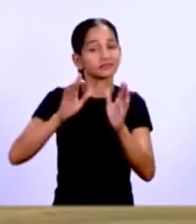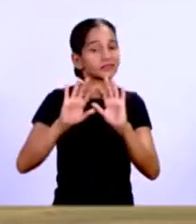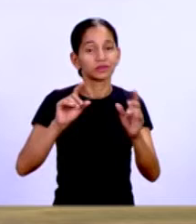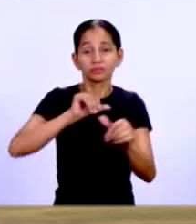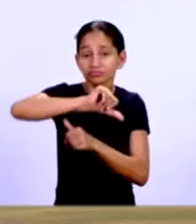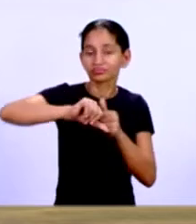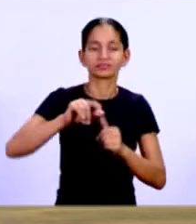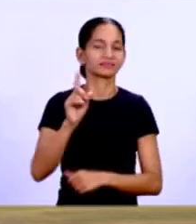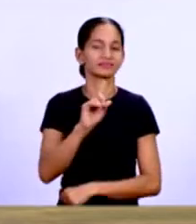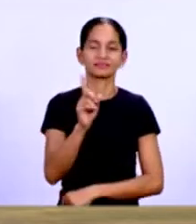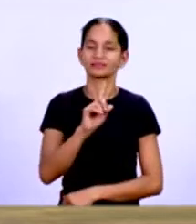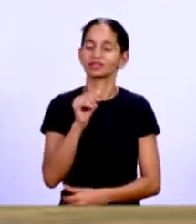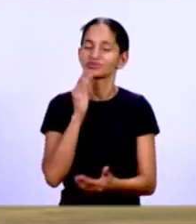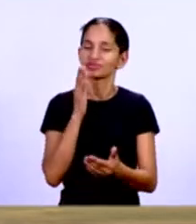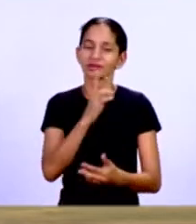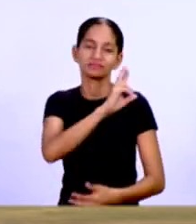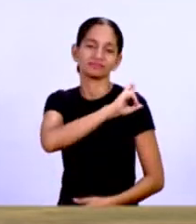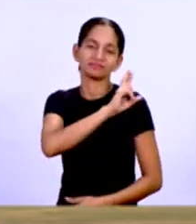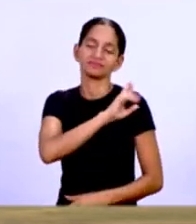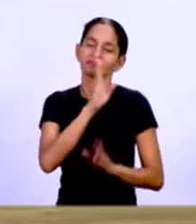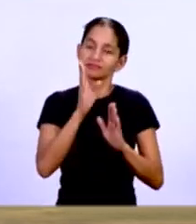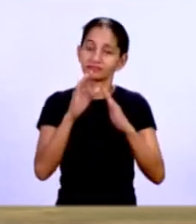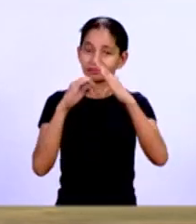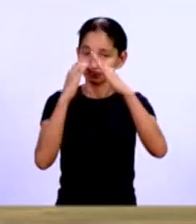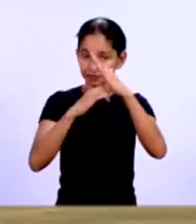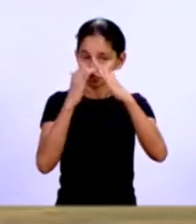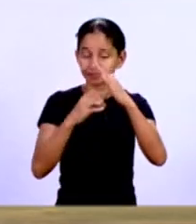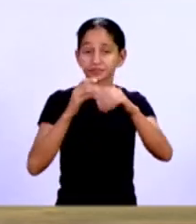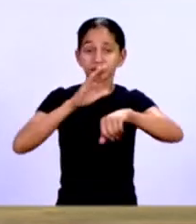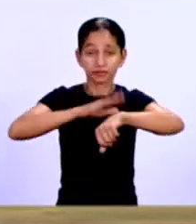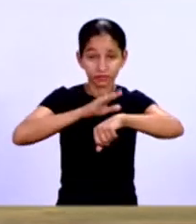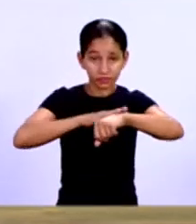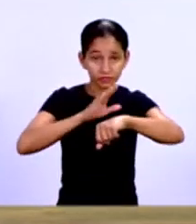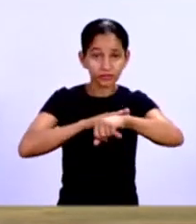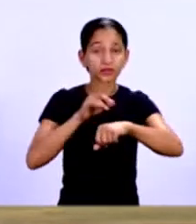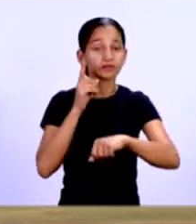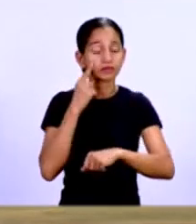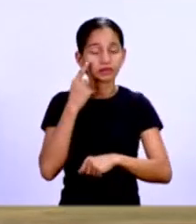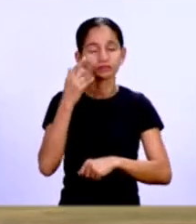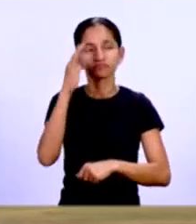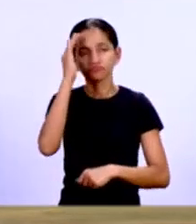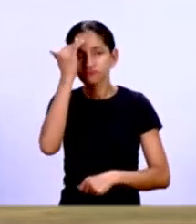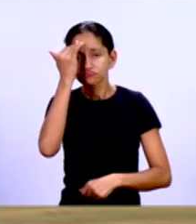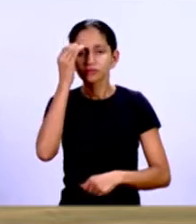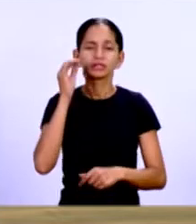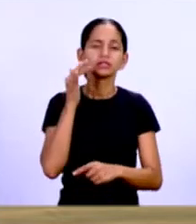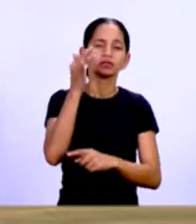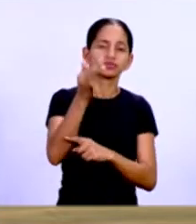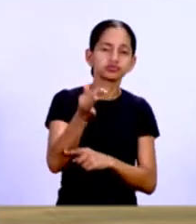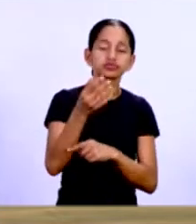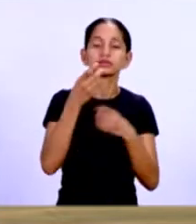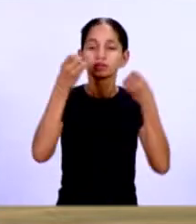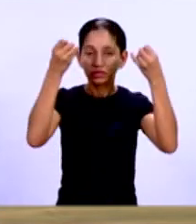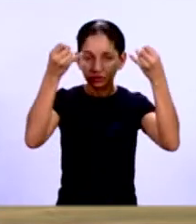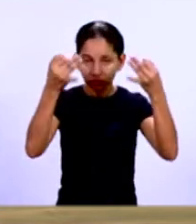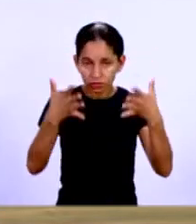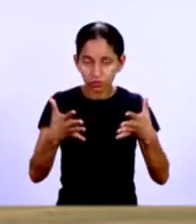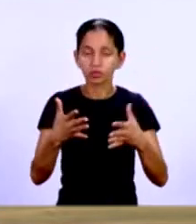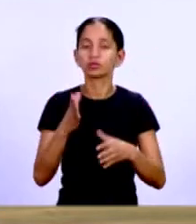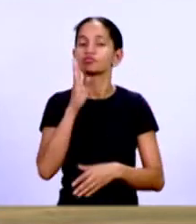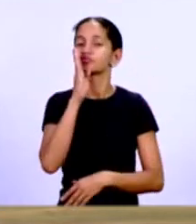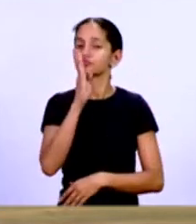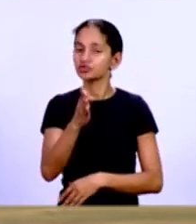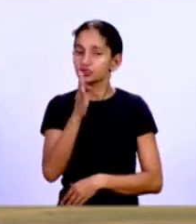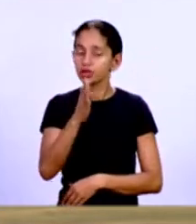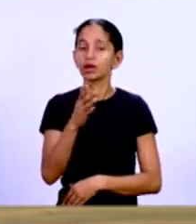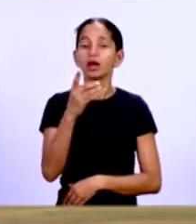desfeito. Então é muito importante que no momento que você faça a compra, você já se proteja no mercado futuro, como a professora muito bem explicou, a